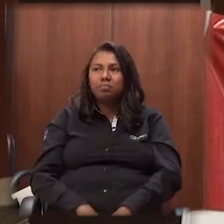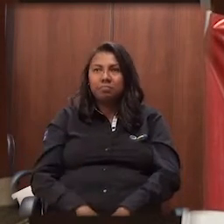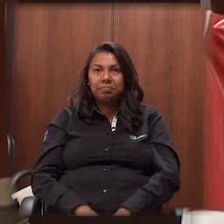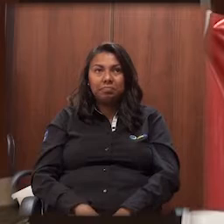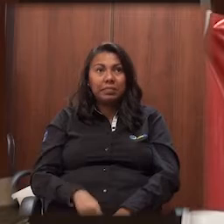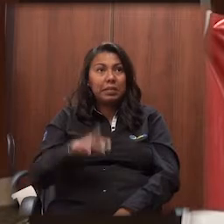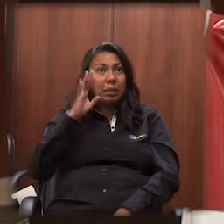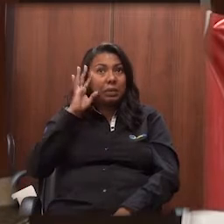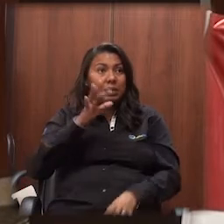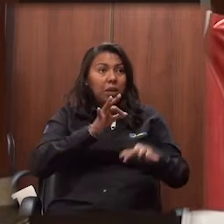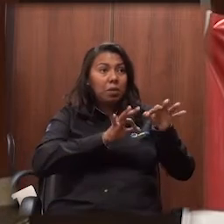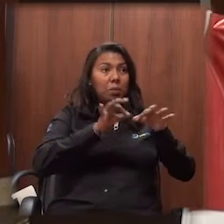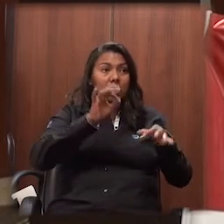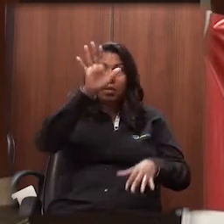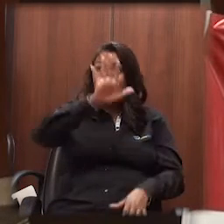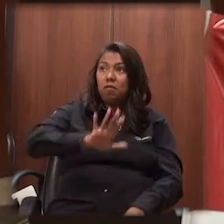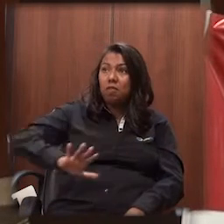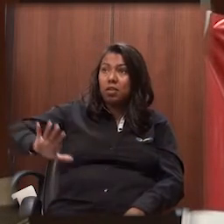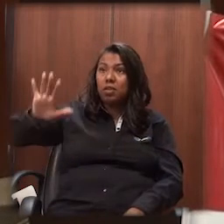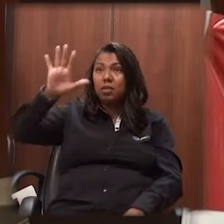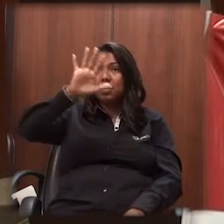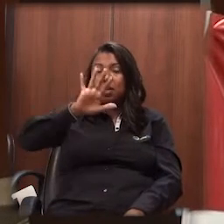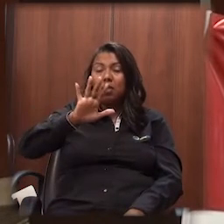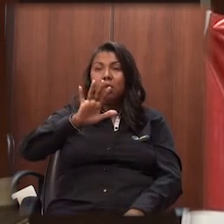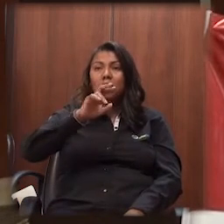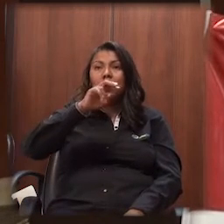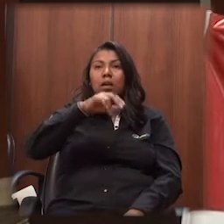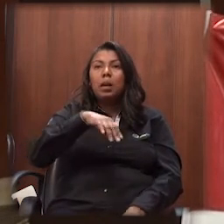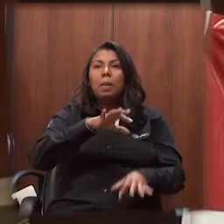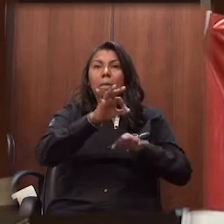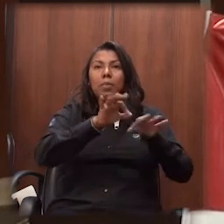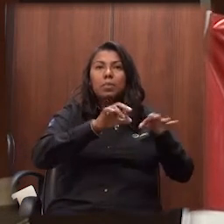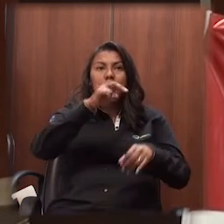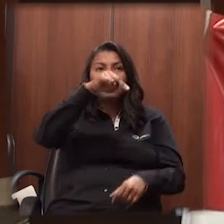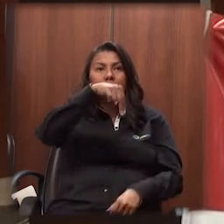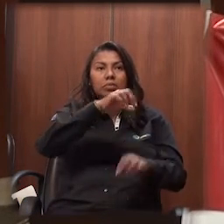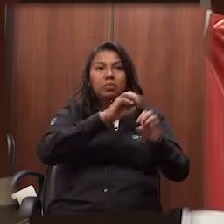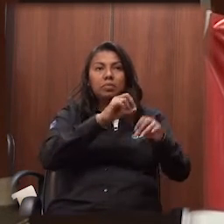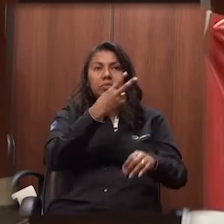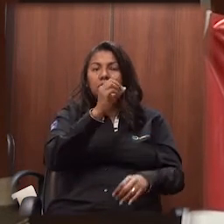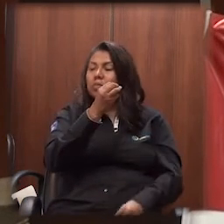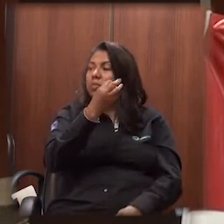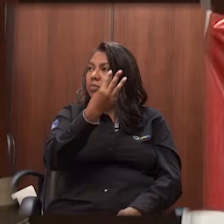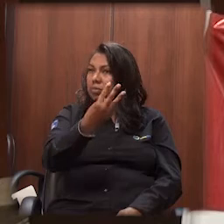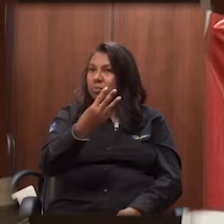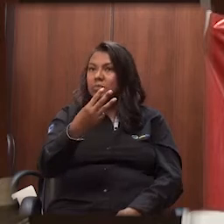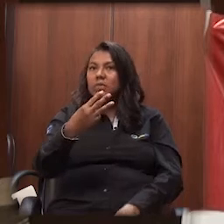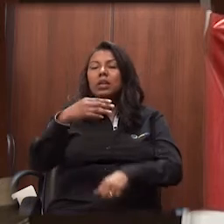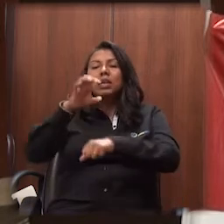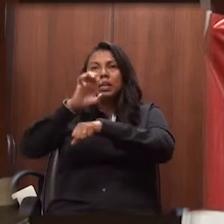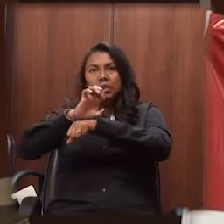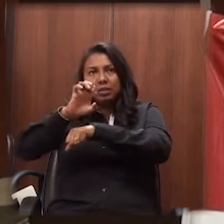Considerando os planos federal, Plano Nacional de Educação e Direitos Humanos de 2003, estadual,